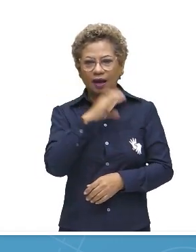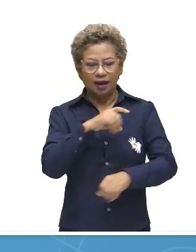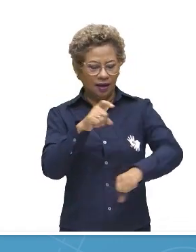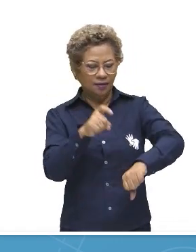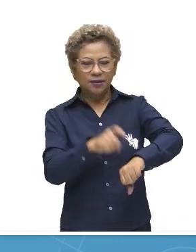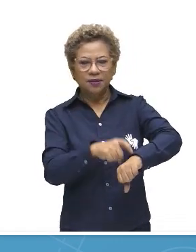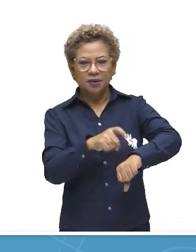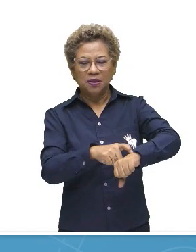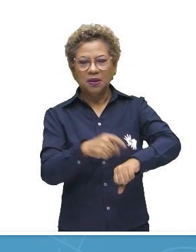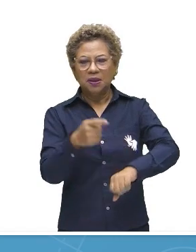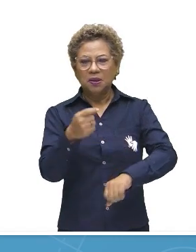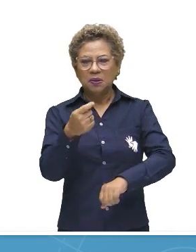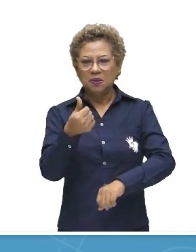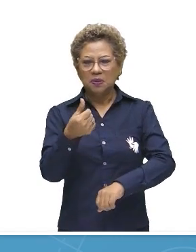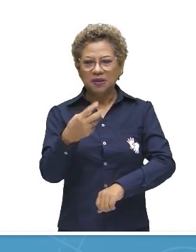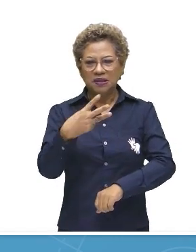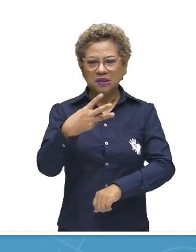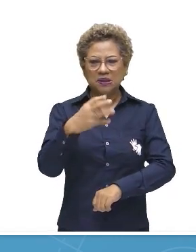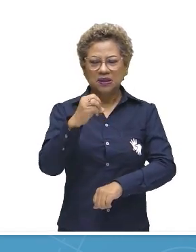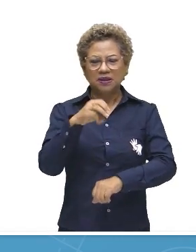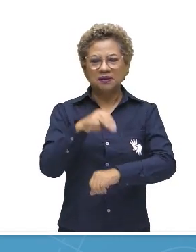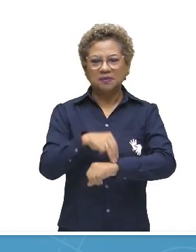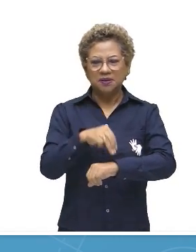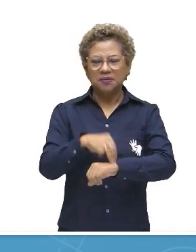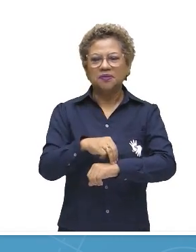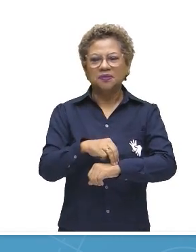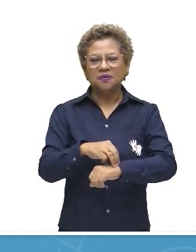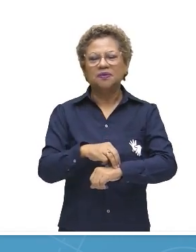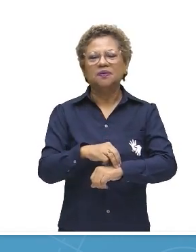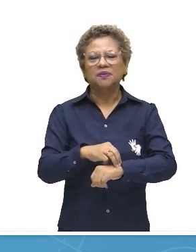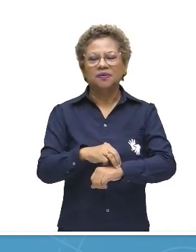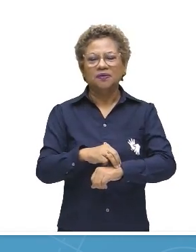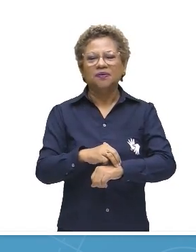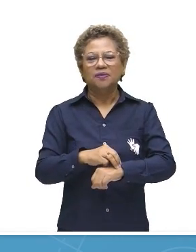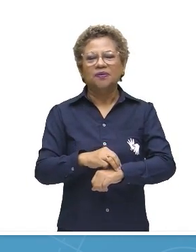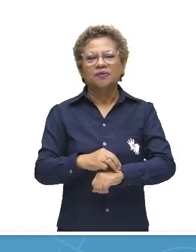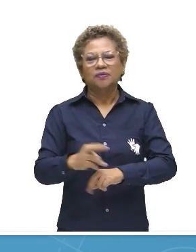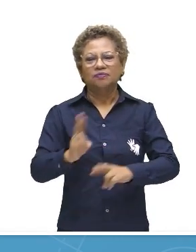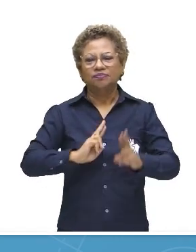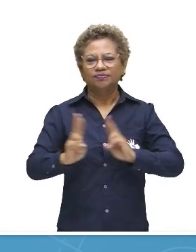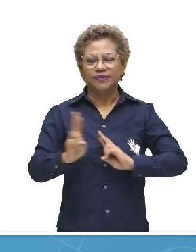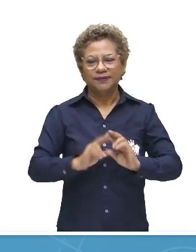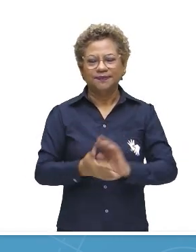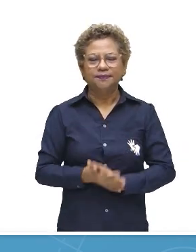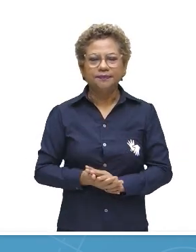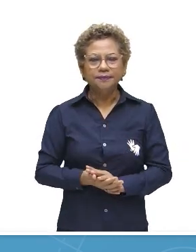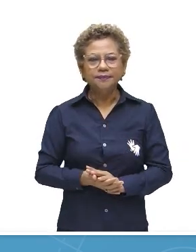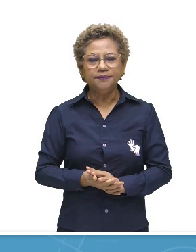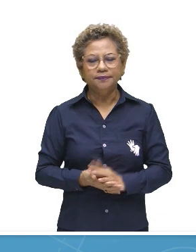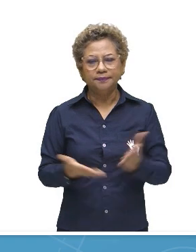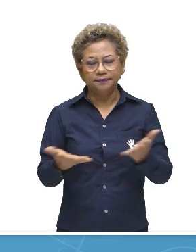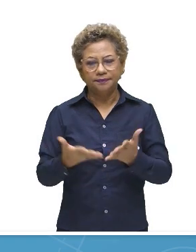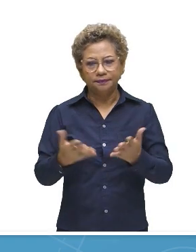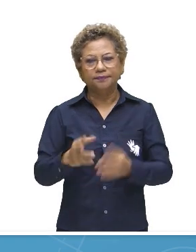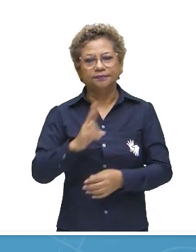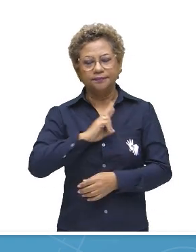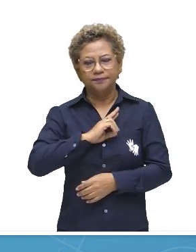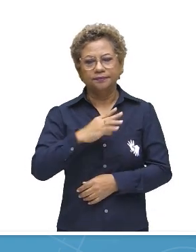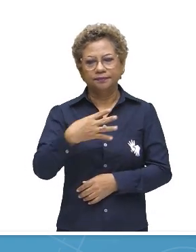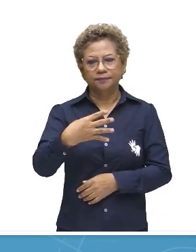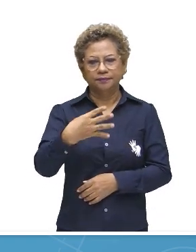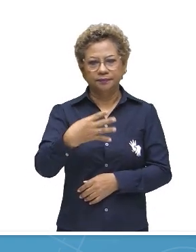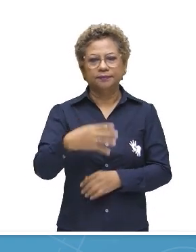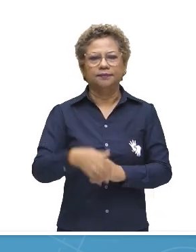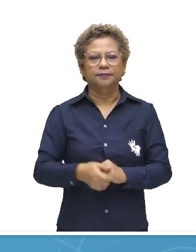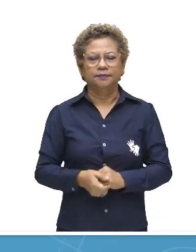30 minutos de atividade. Bom, vamos então resolver a questão de número 4. Vamos lá. Questão de número 4, ele diz que